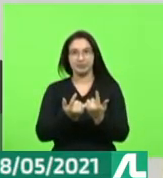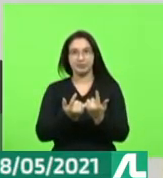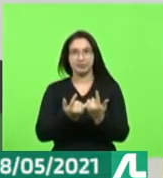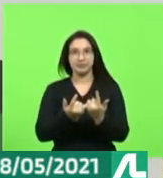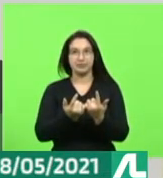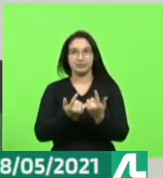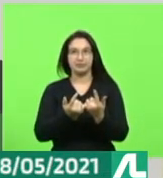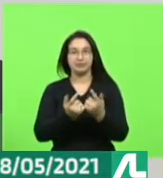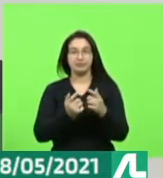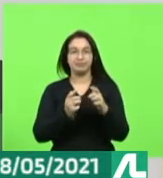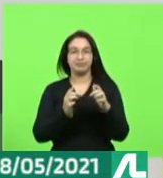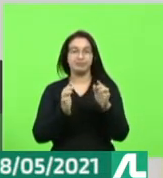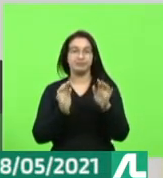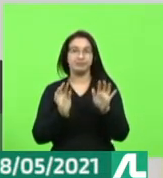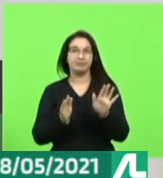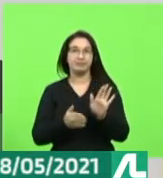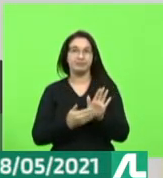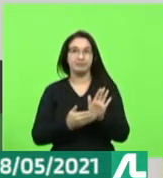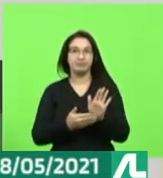mas vou me propor,